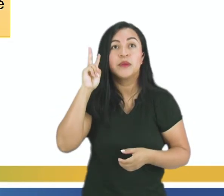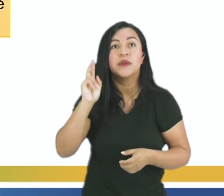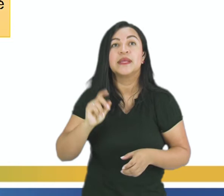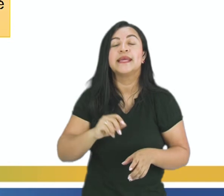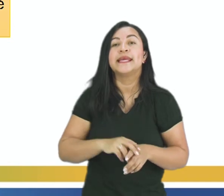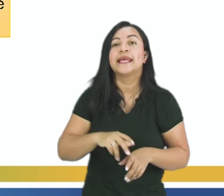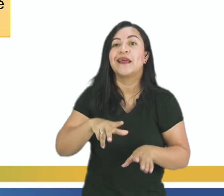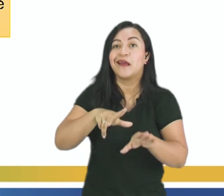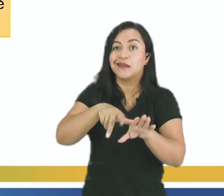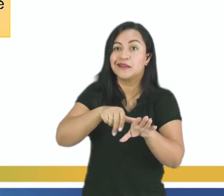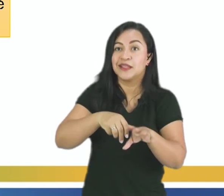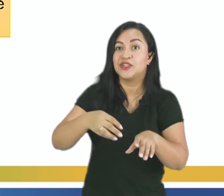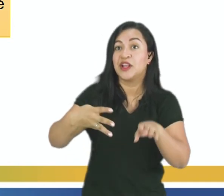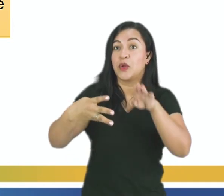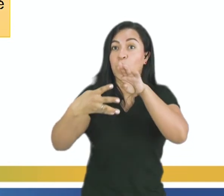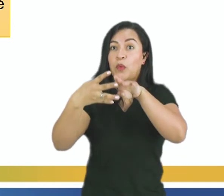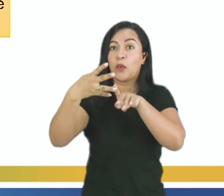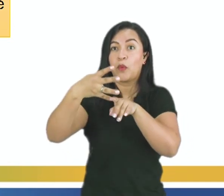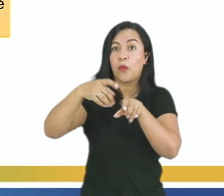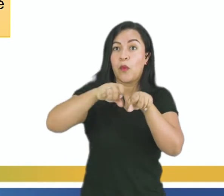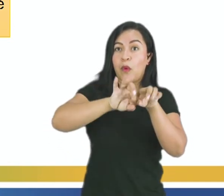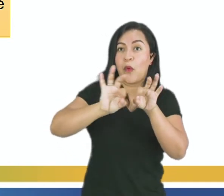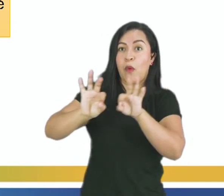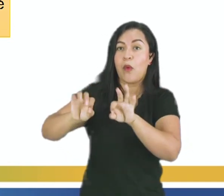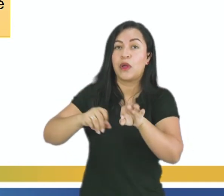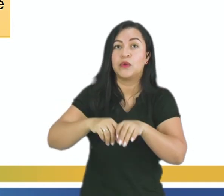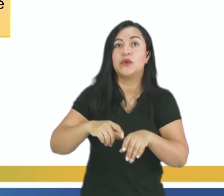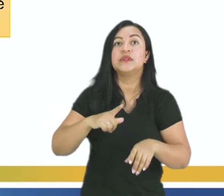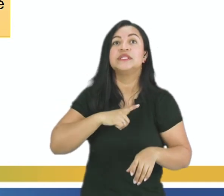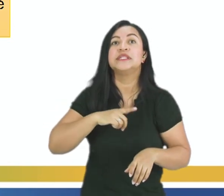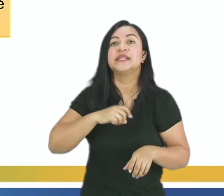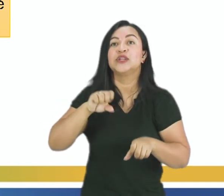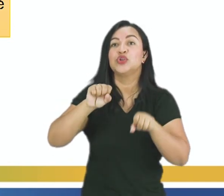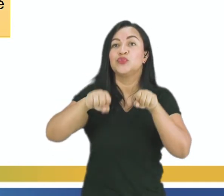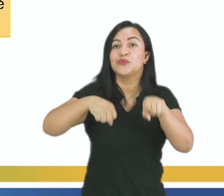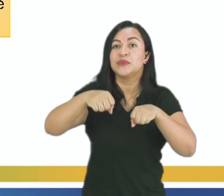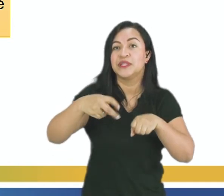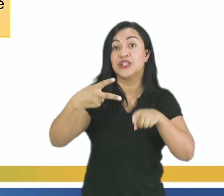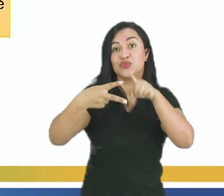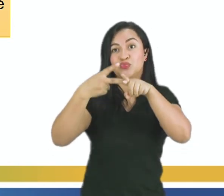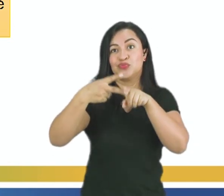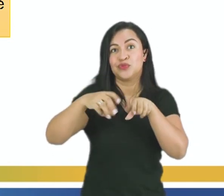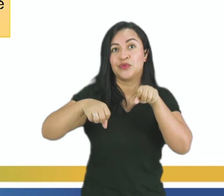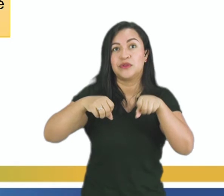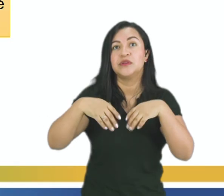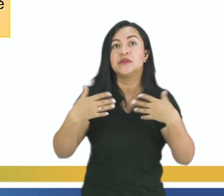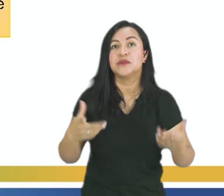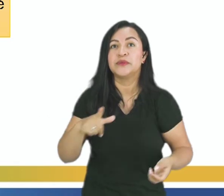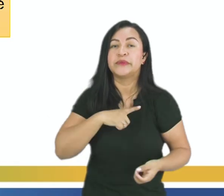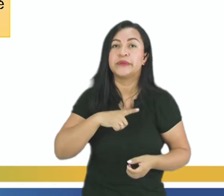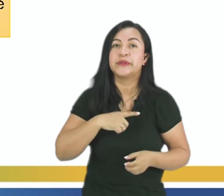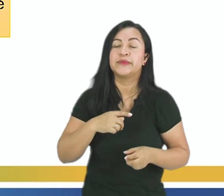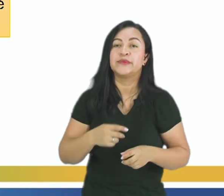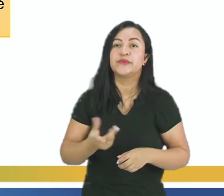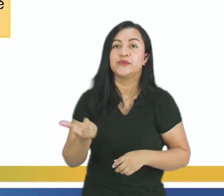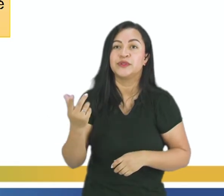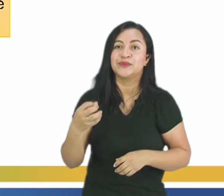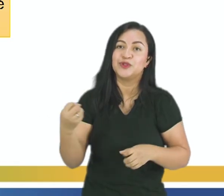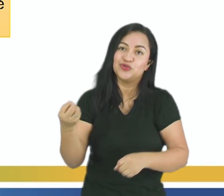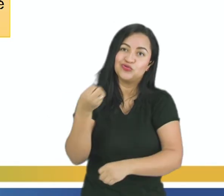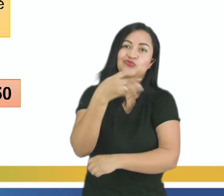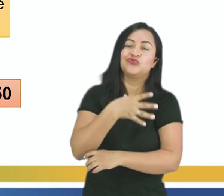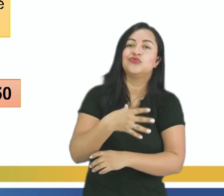skate tem 4 rodas e cada bicicleta aí vai ter 2 rodas, né? Então, teremos uma nova equação em função das